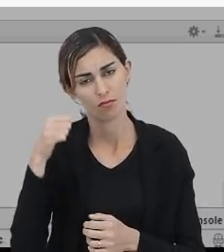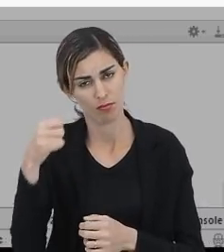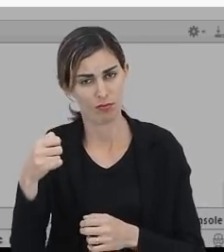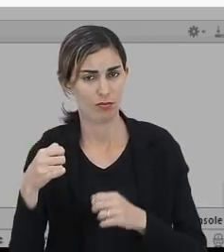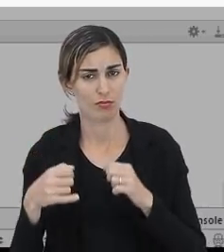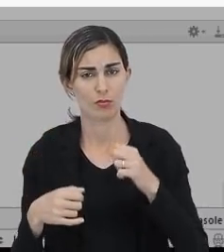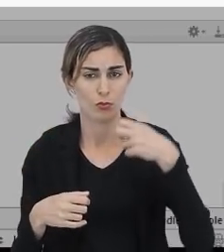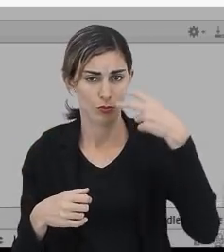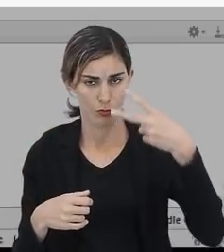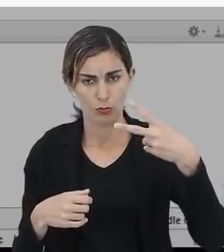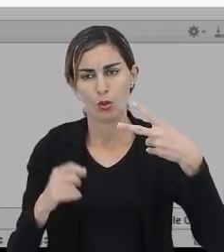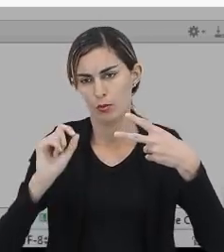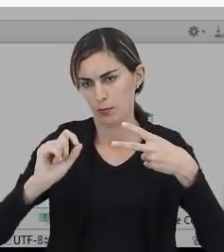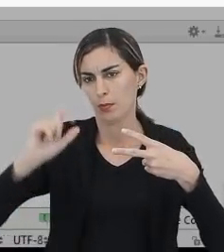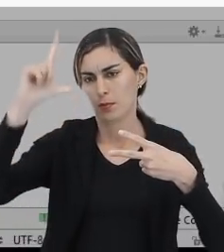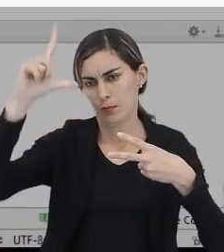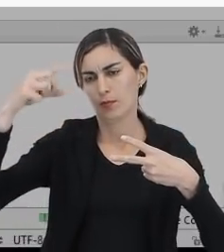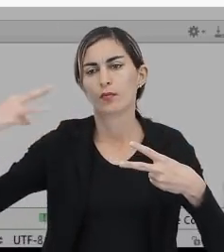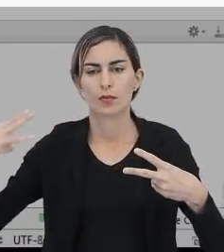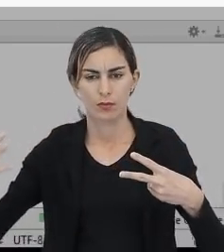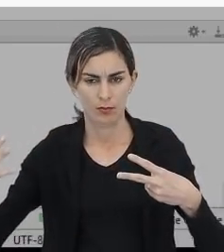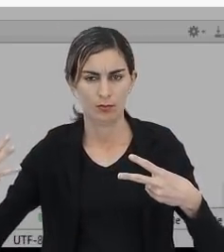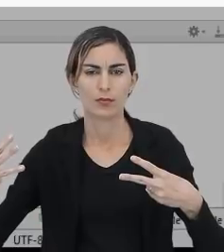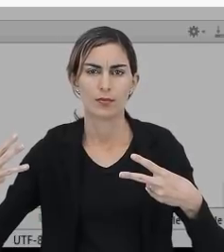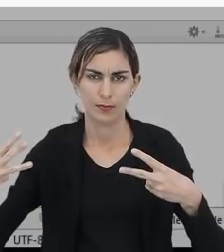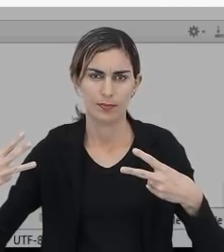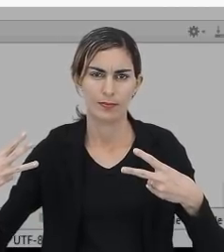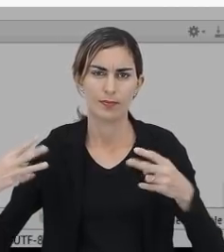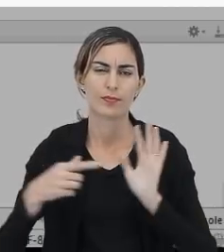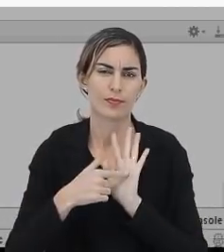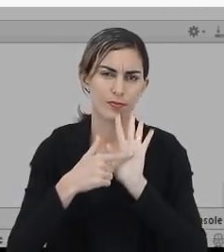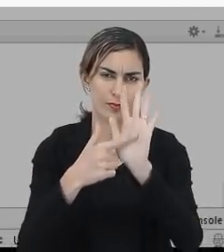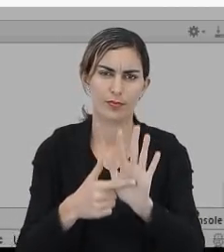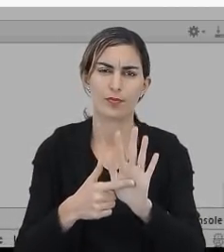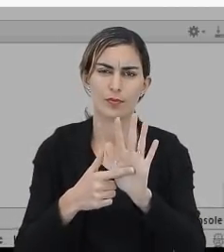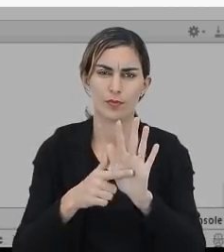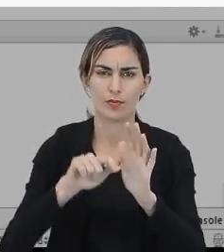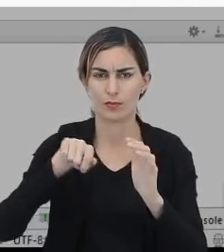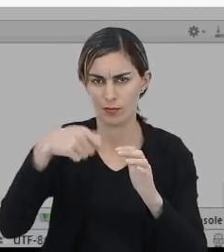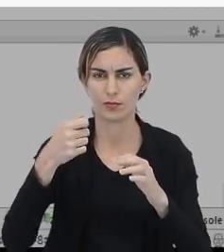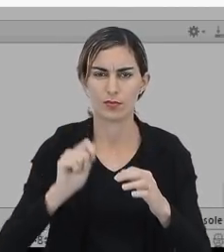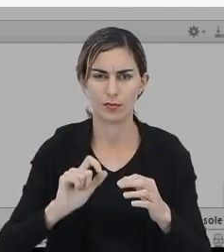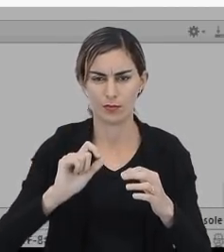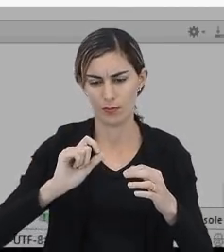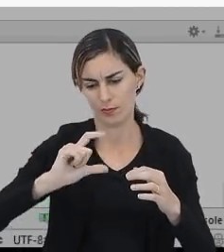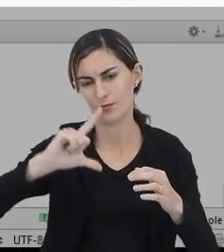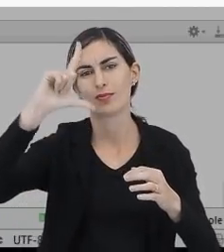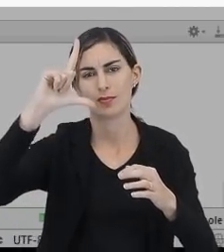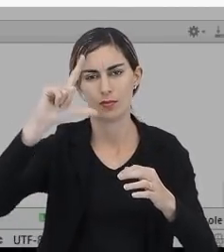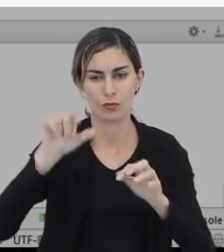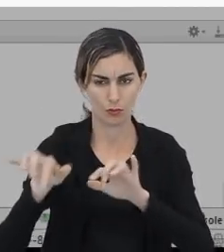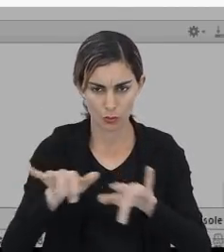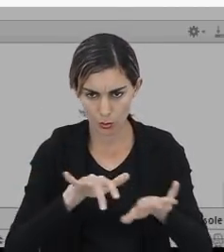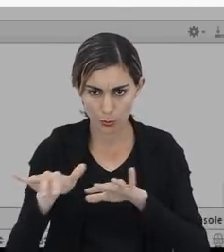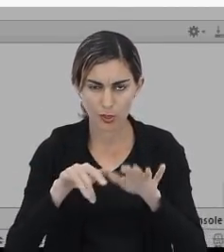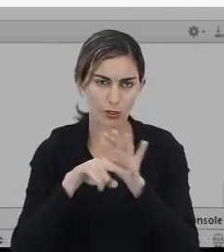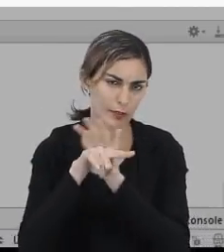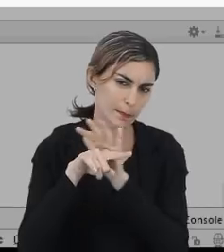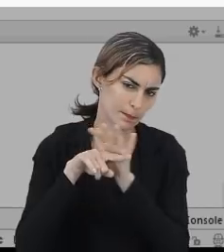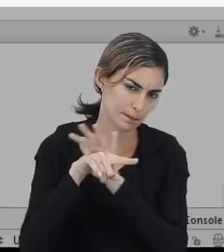Se 2 for maior do que 3, então ele vai exibir maior. O computador vai